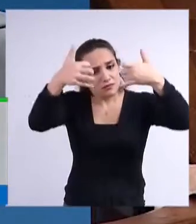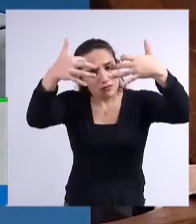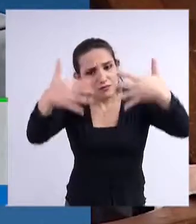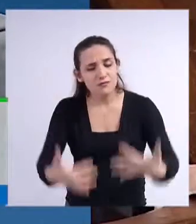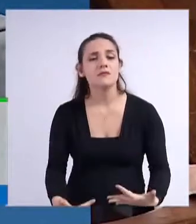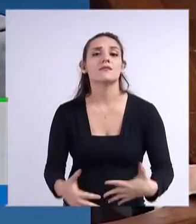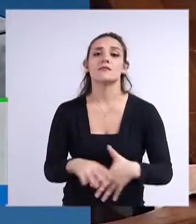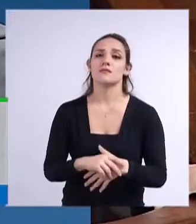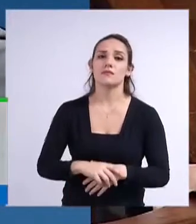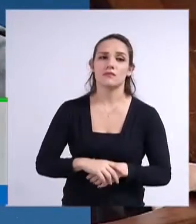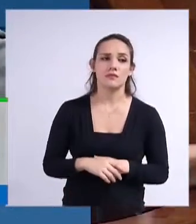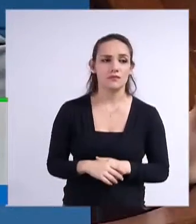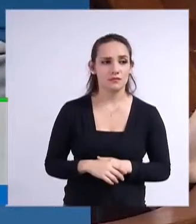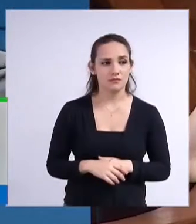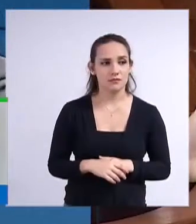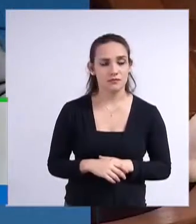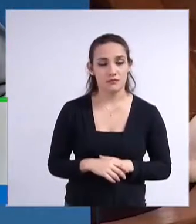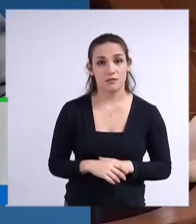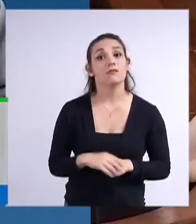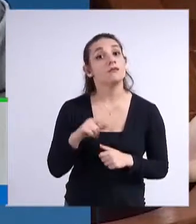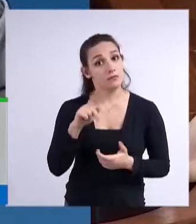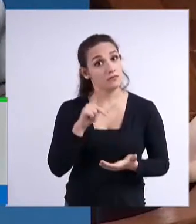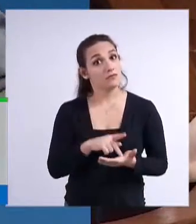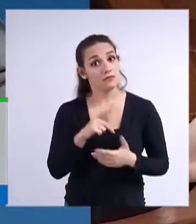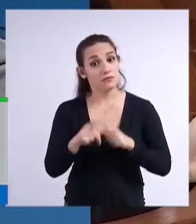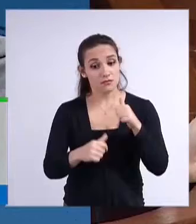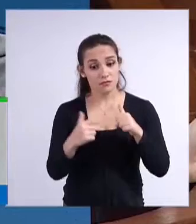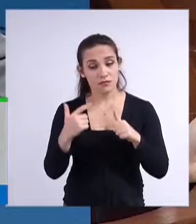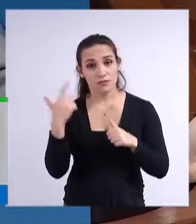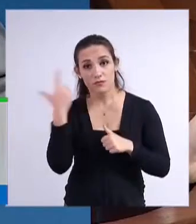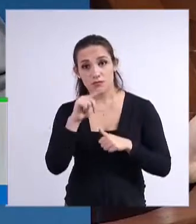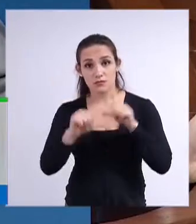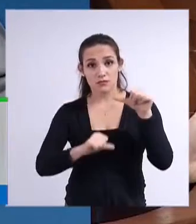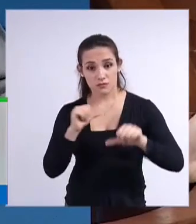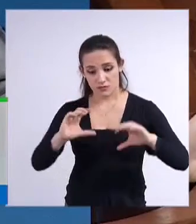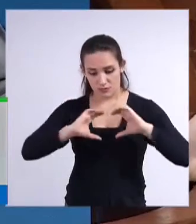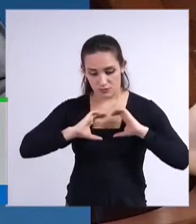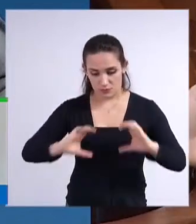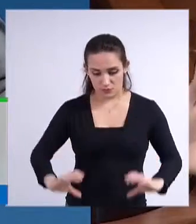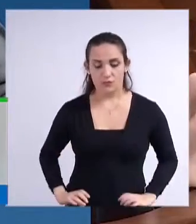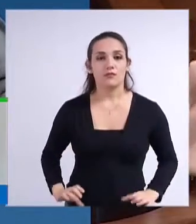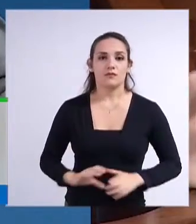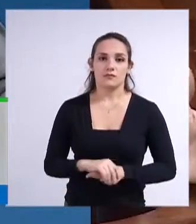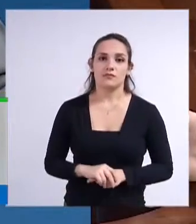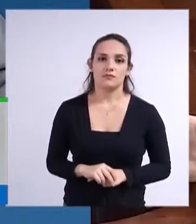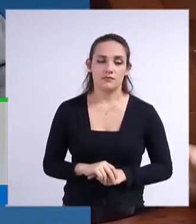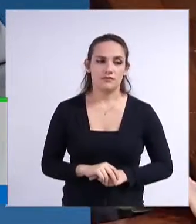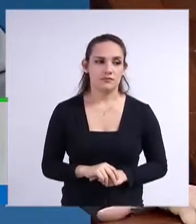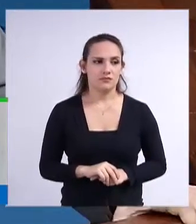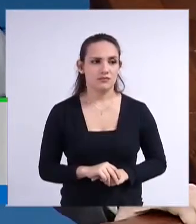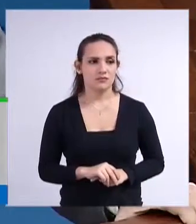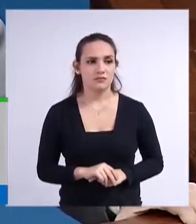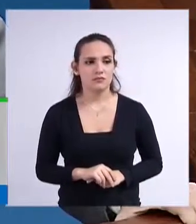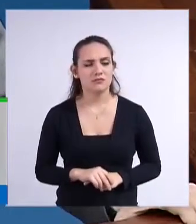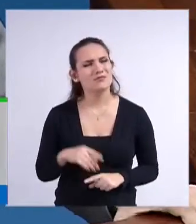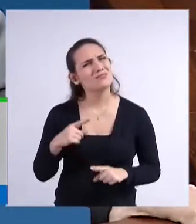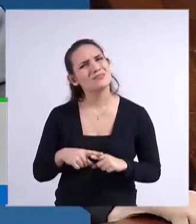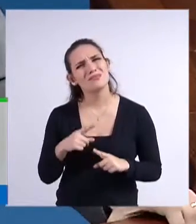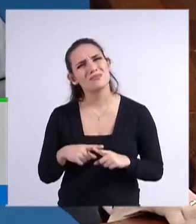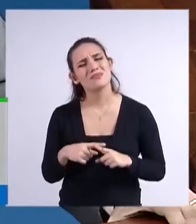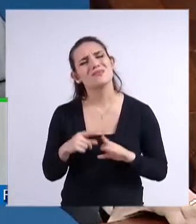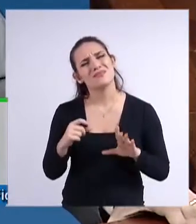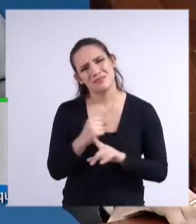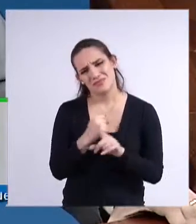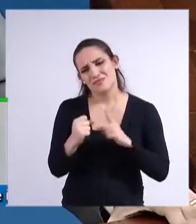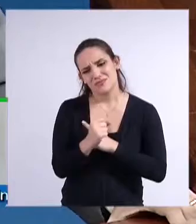daí acontece uma mudança de hábito. E é muito difícil uma sociedade mudar o